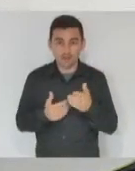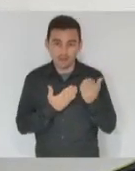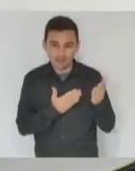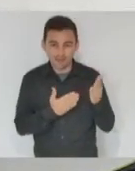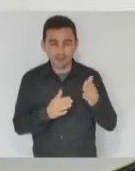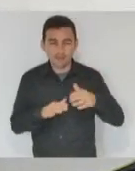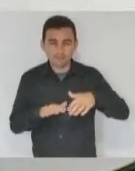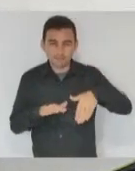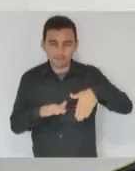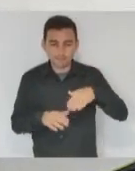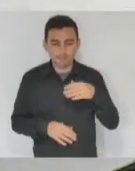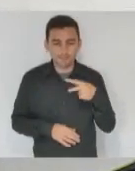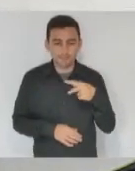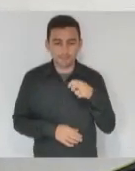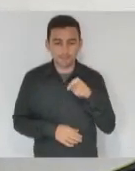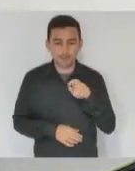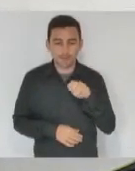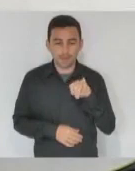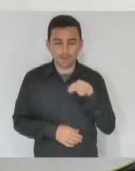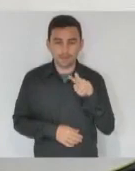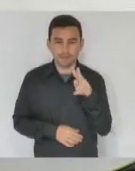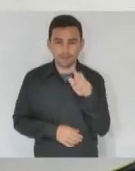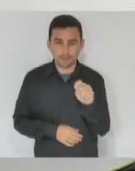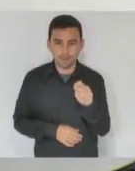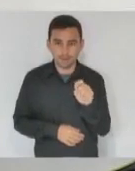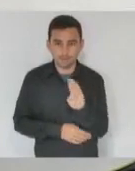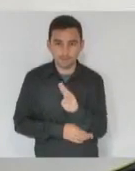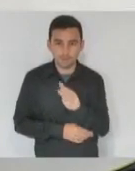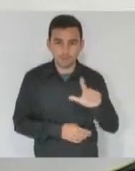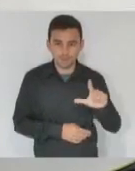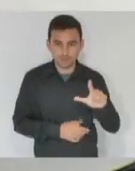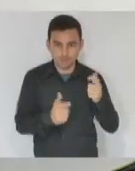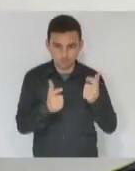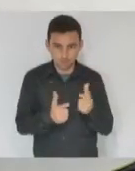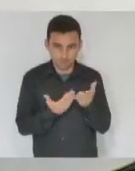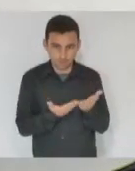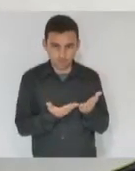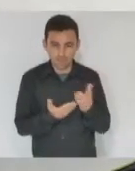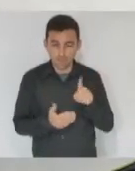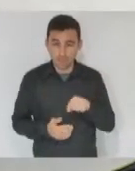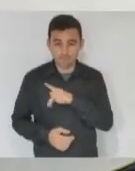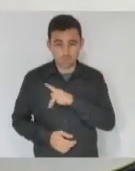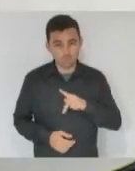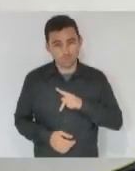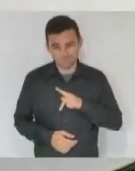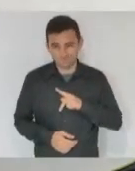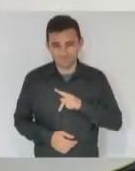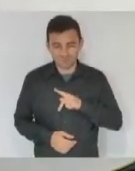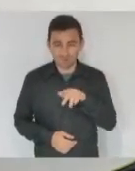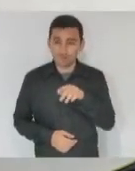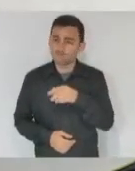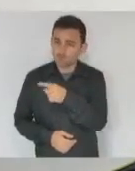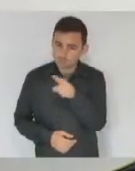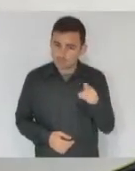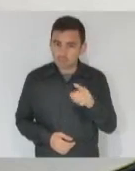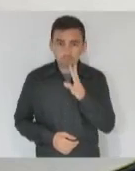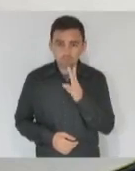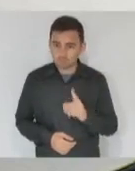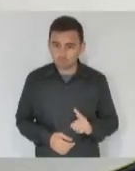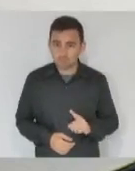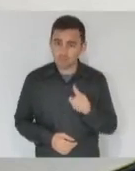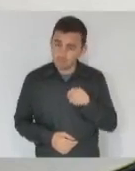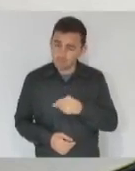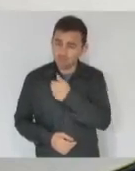deixar aqui a preocupação com esse local, que é um local público, você que não conhece, é um local público, é